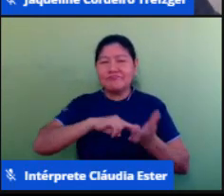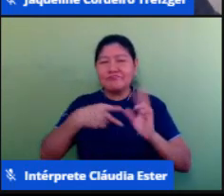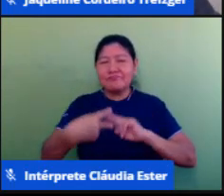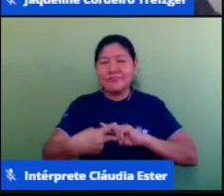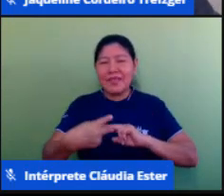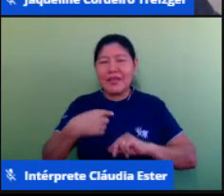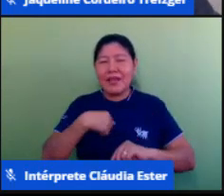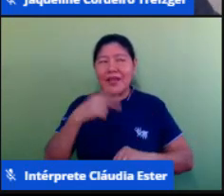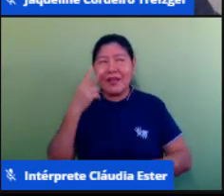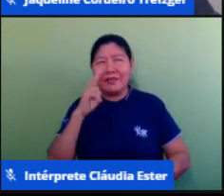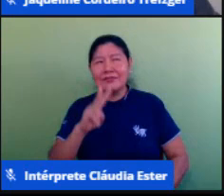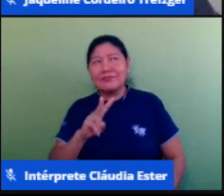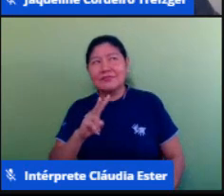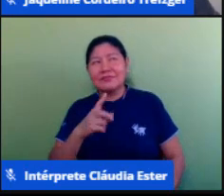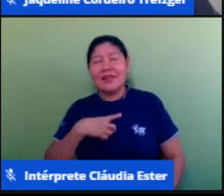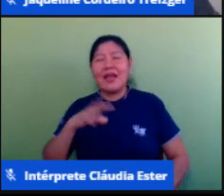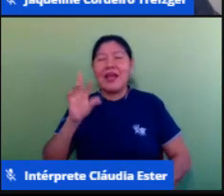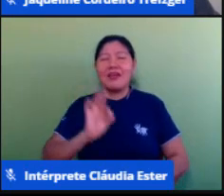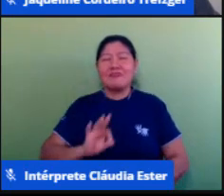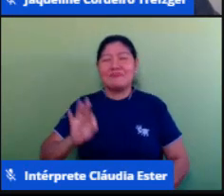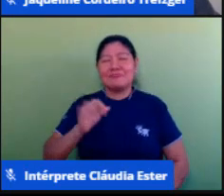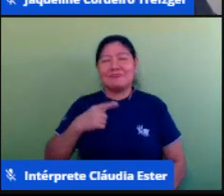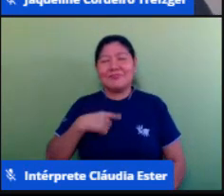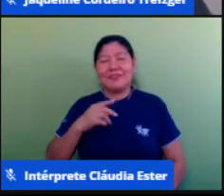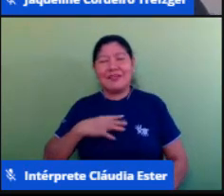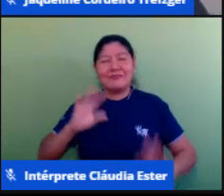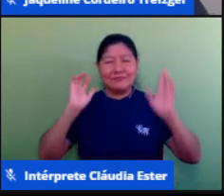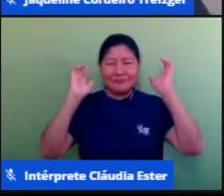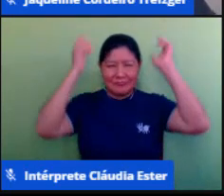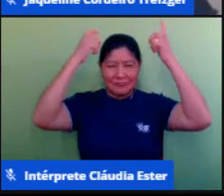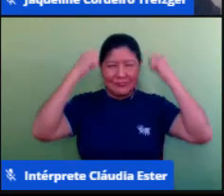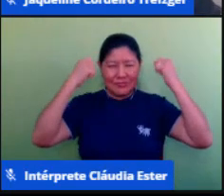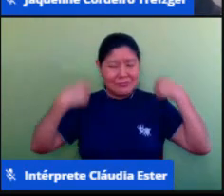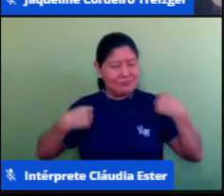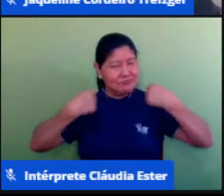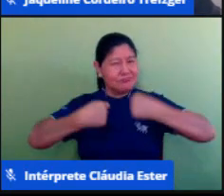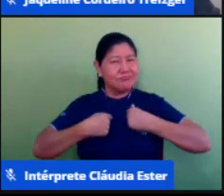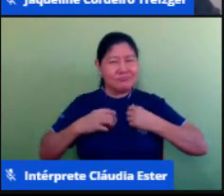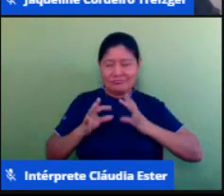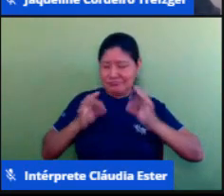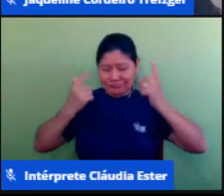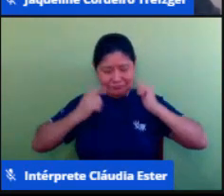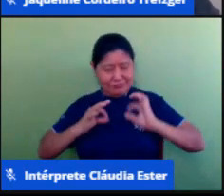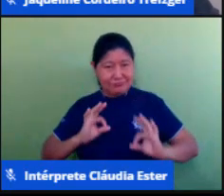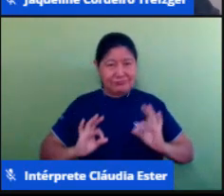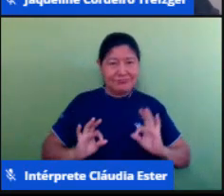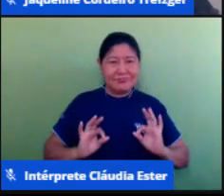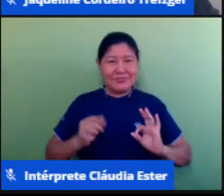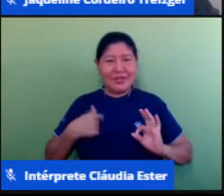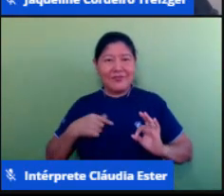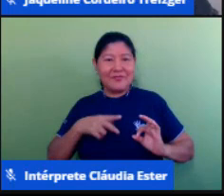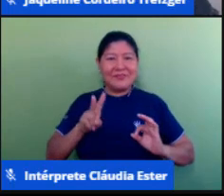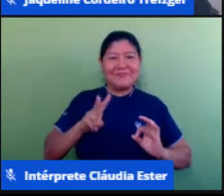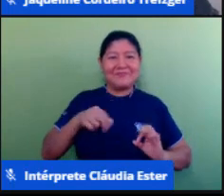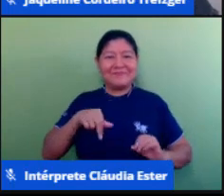chapéuzinho, e fui lá dar aula da Reme, falar sobre pontos ficcionais,